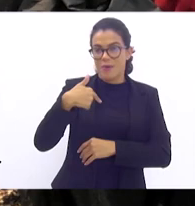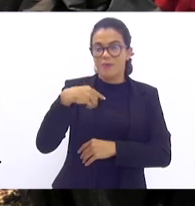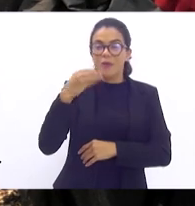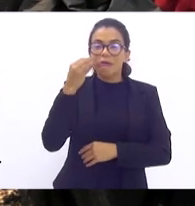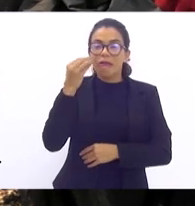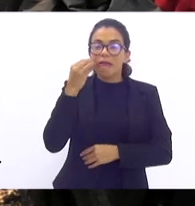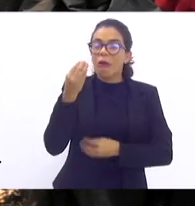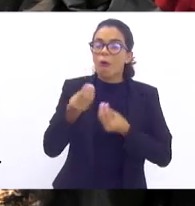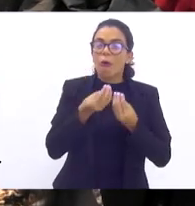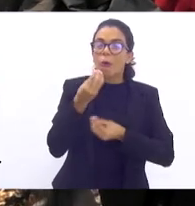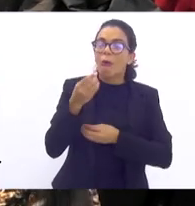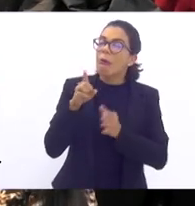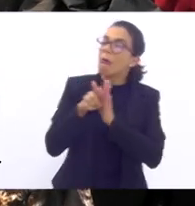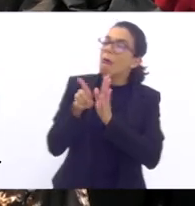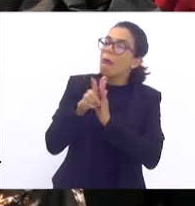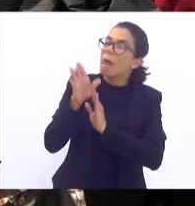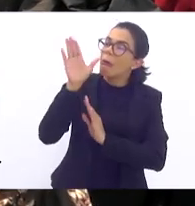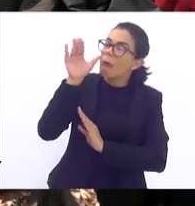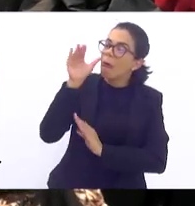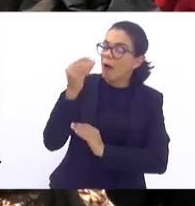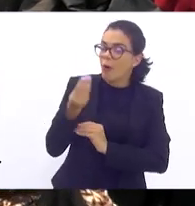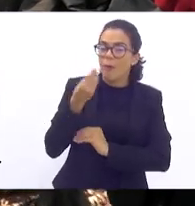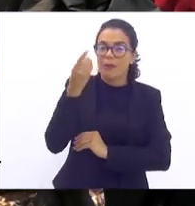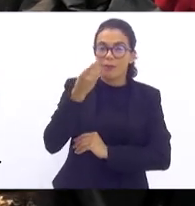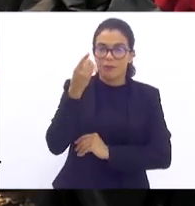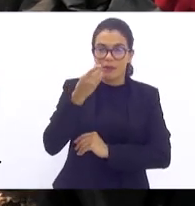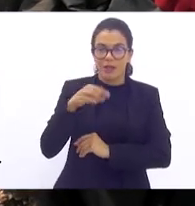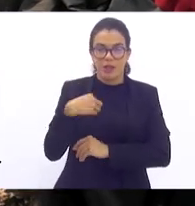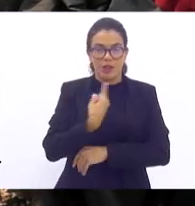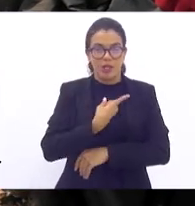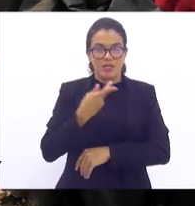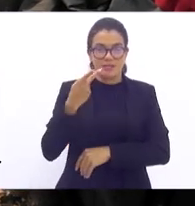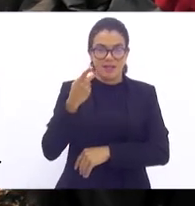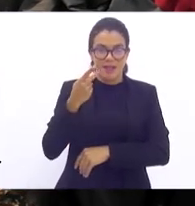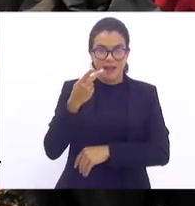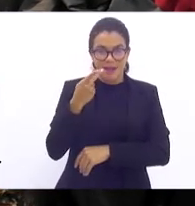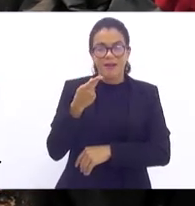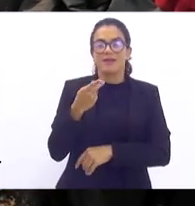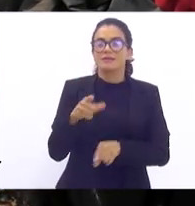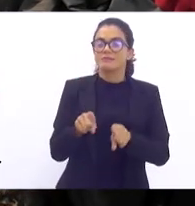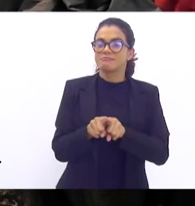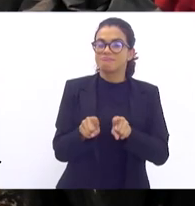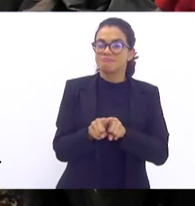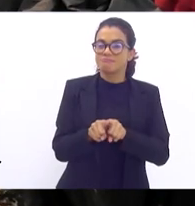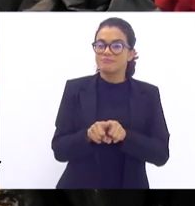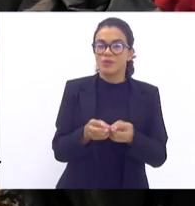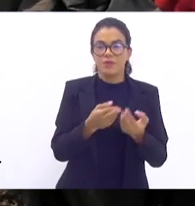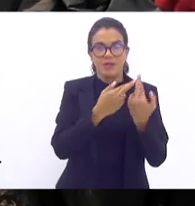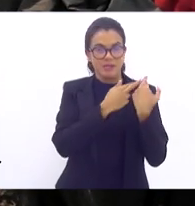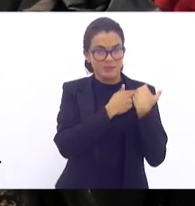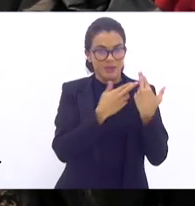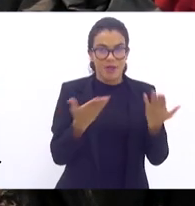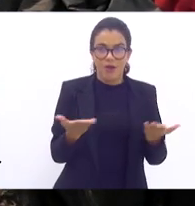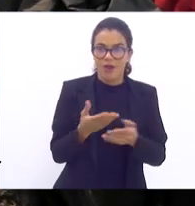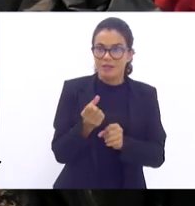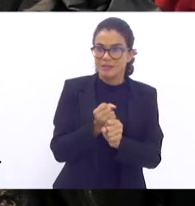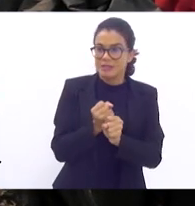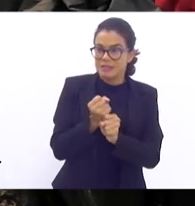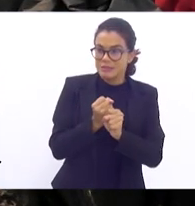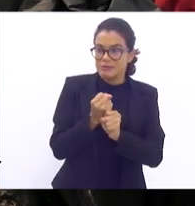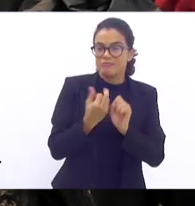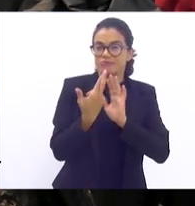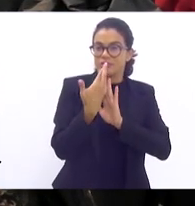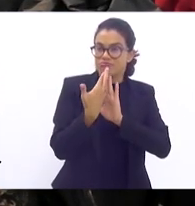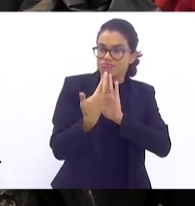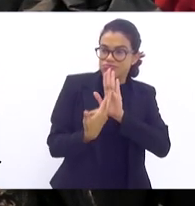forte como era ser Deputado e a gente esse cearense inspira todos nós e tá com a responsabilidade muito grande neste ano de relatar